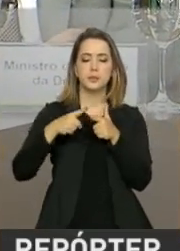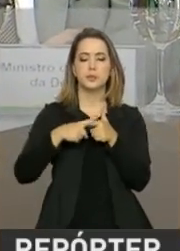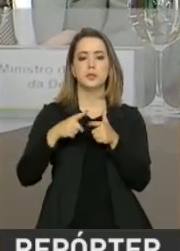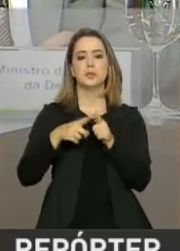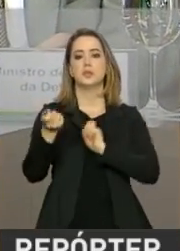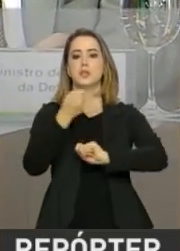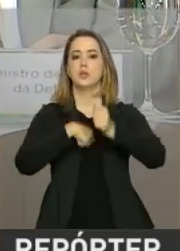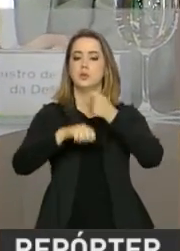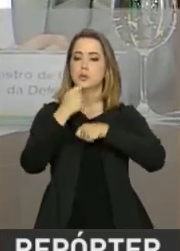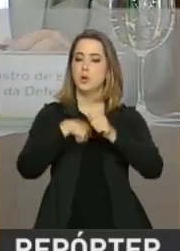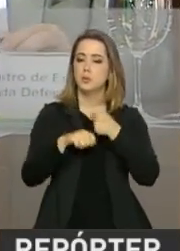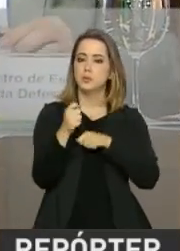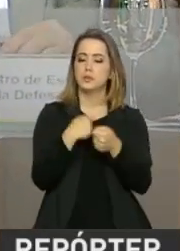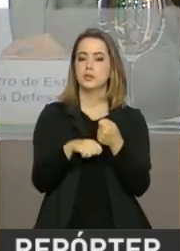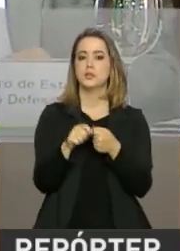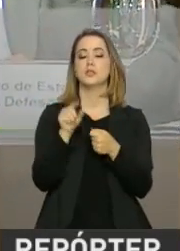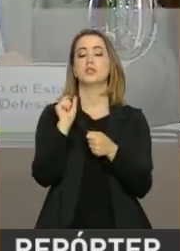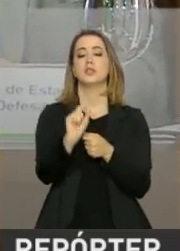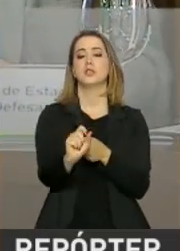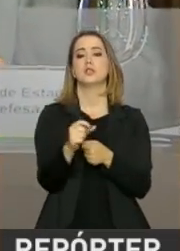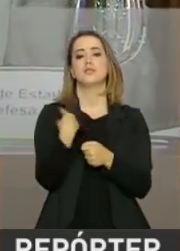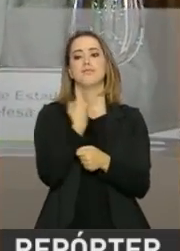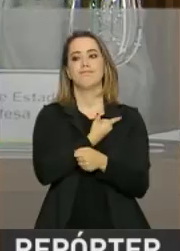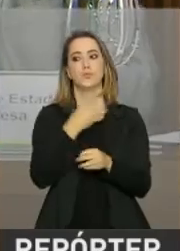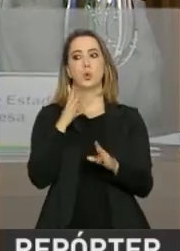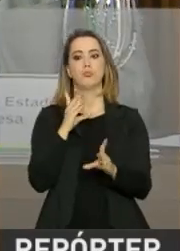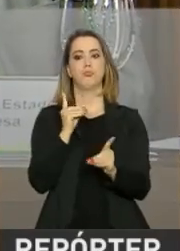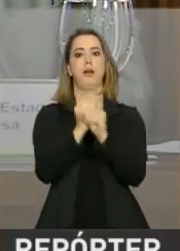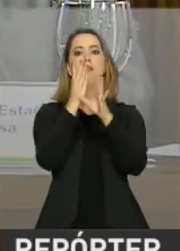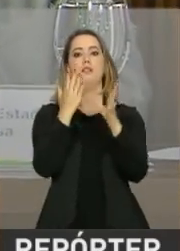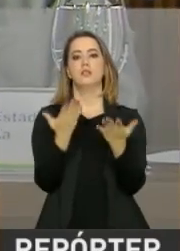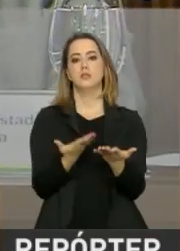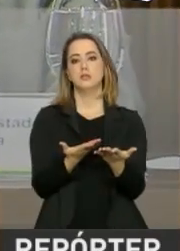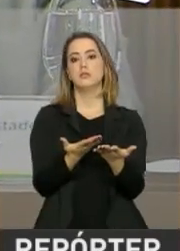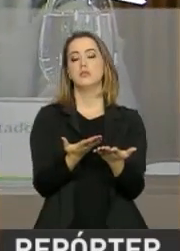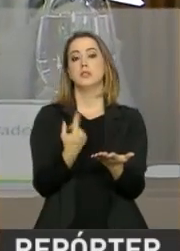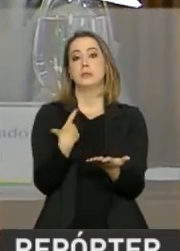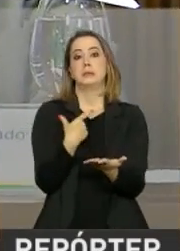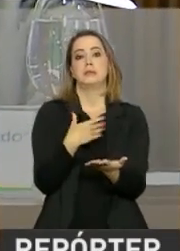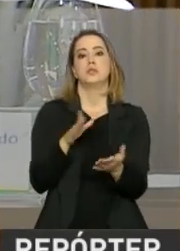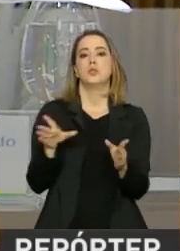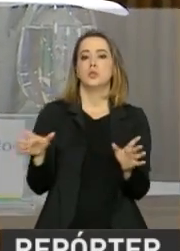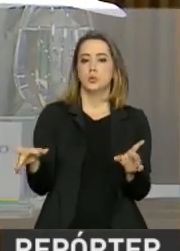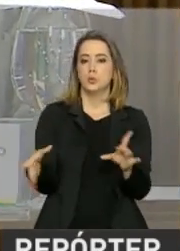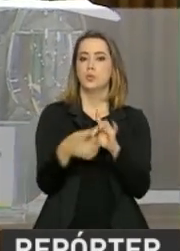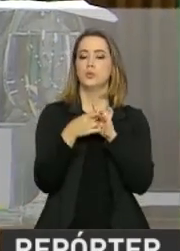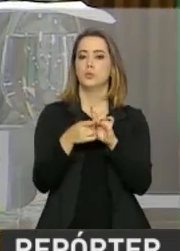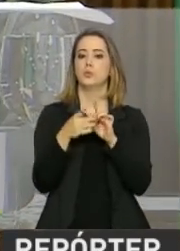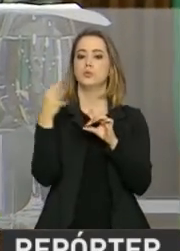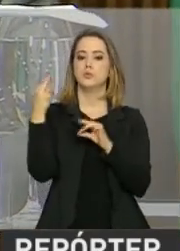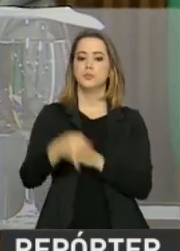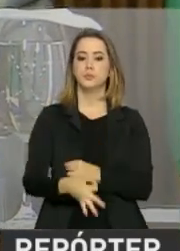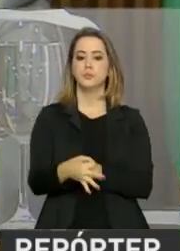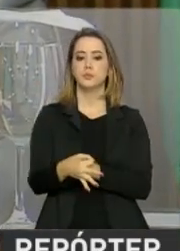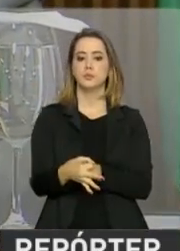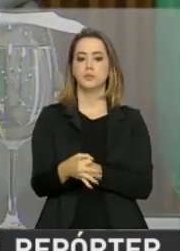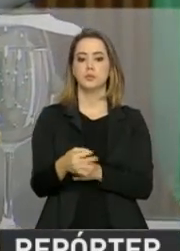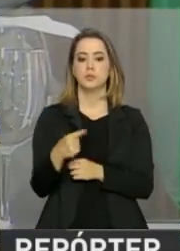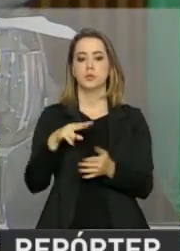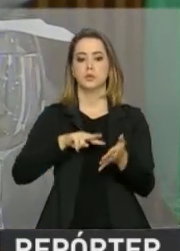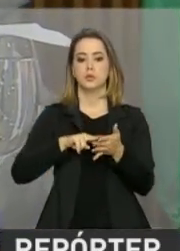econômicas que na verdade nós encontramos é incorpora como deve ser um